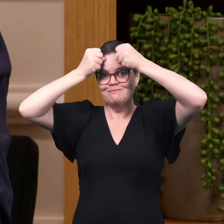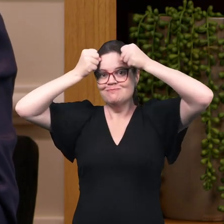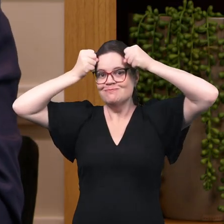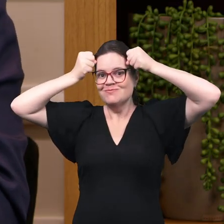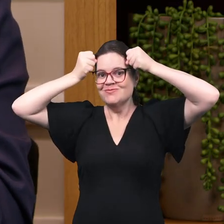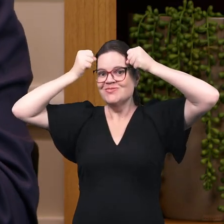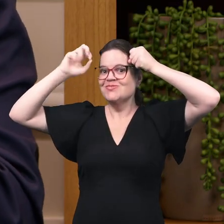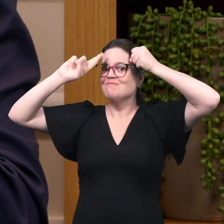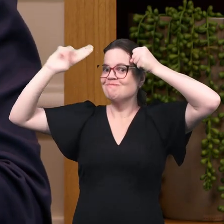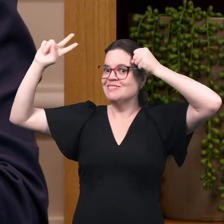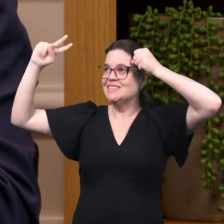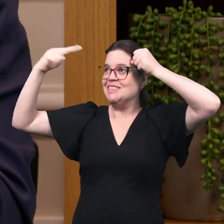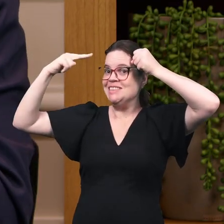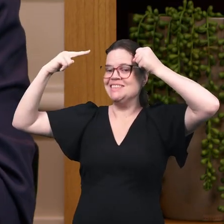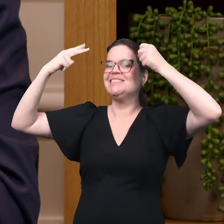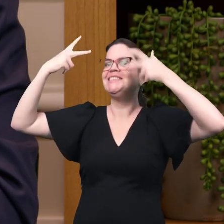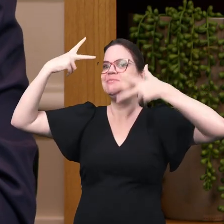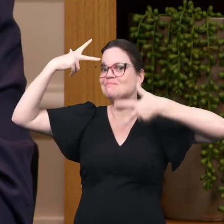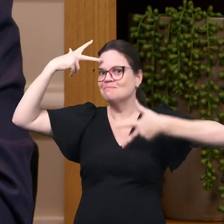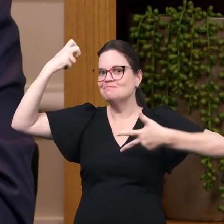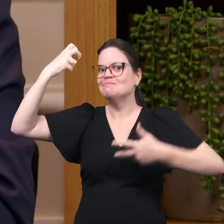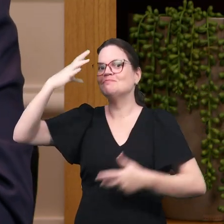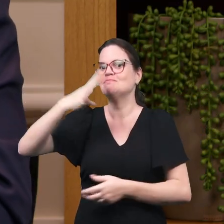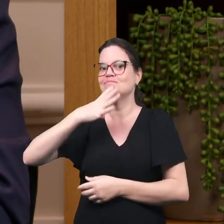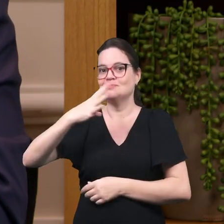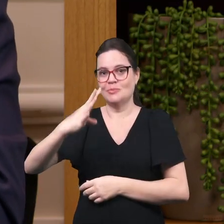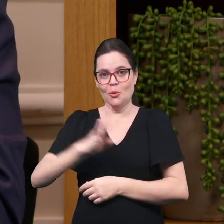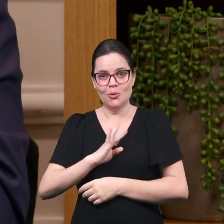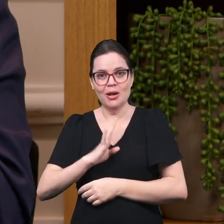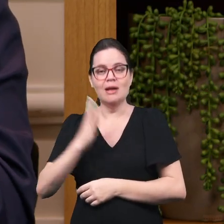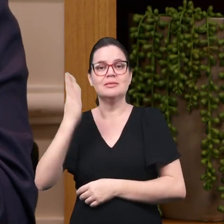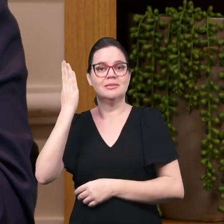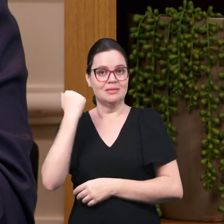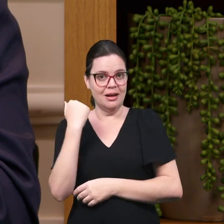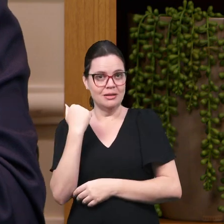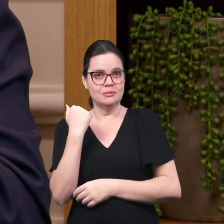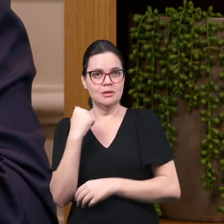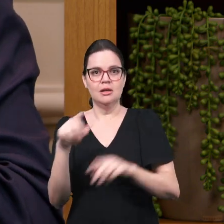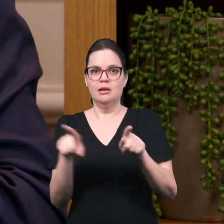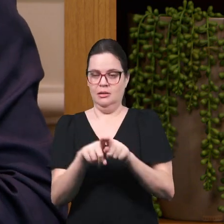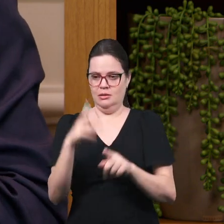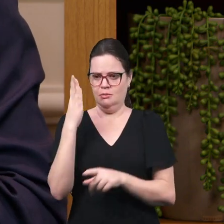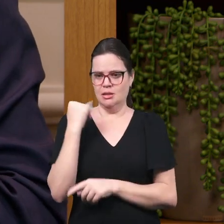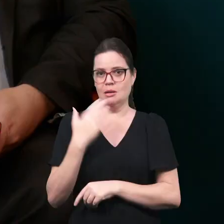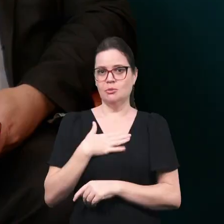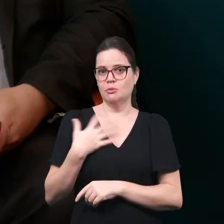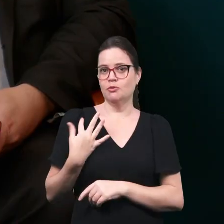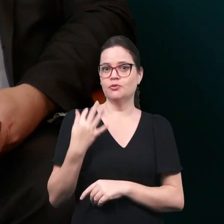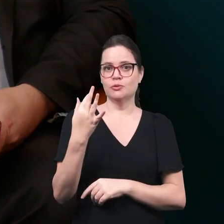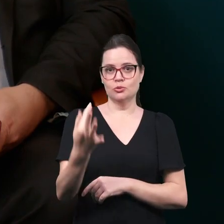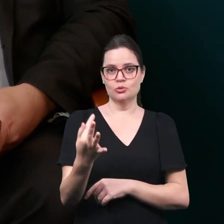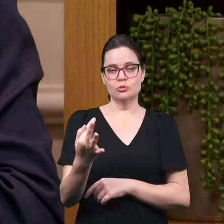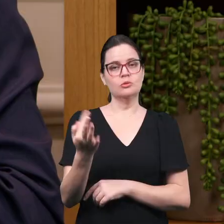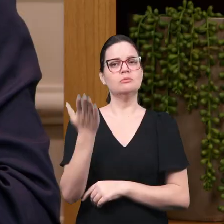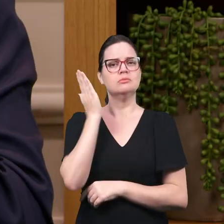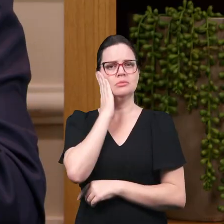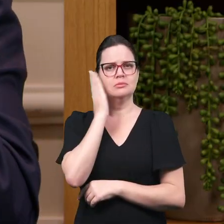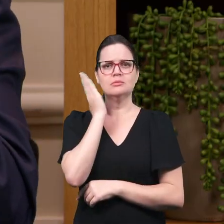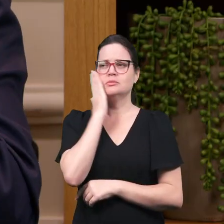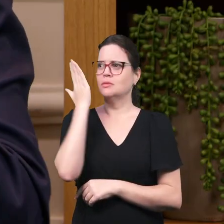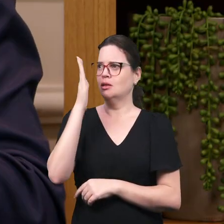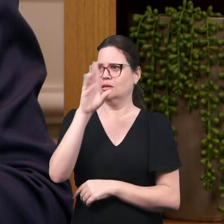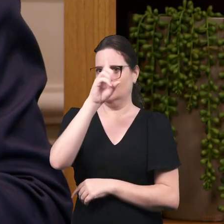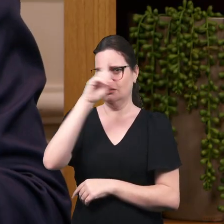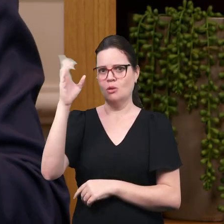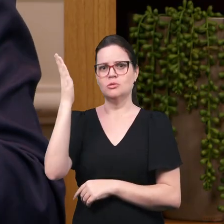pensamentos, Deus conhece a nossa mente. Outra coisa, queridos, Deus conhece o nosso futuro. Glória a Deus. Ele conhece